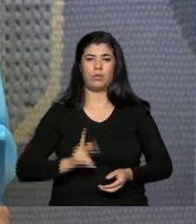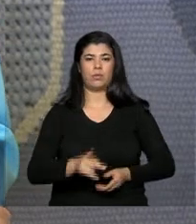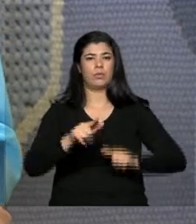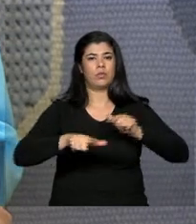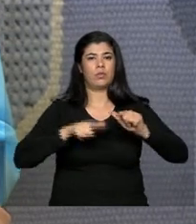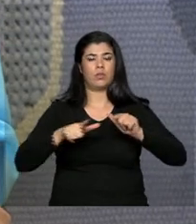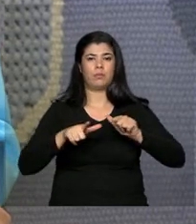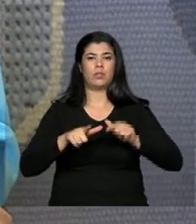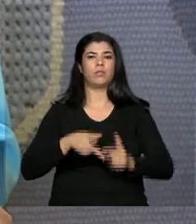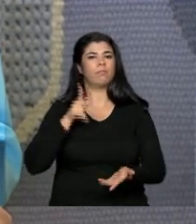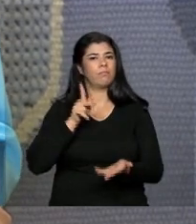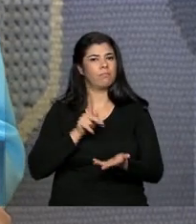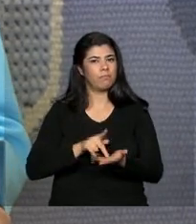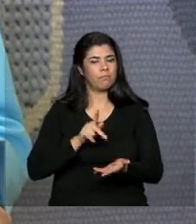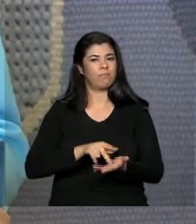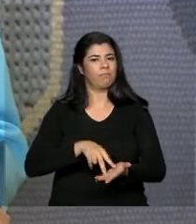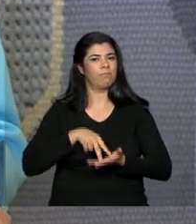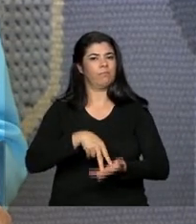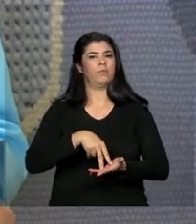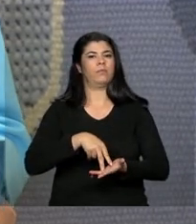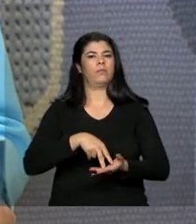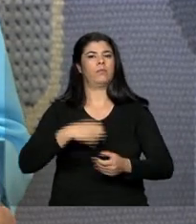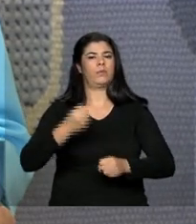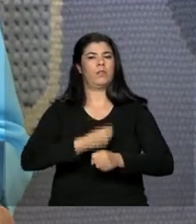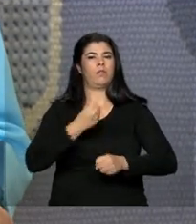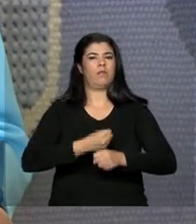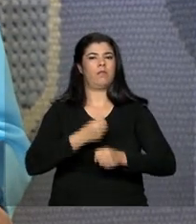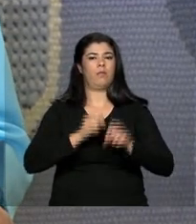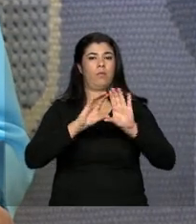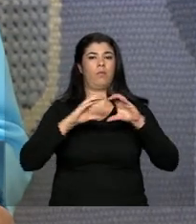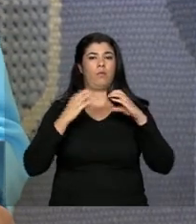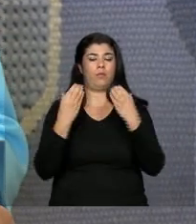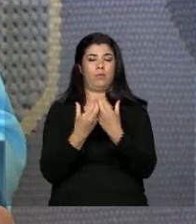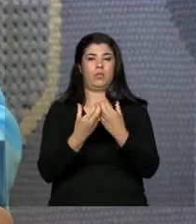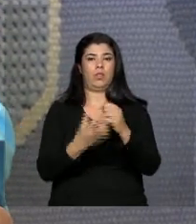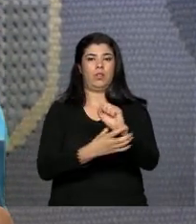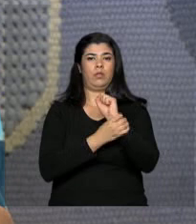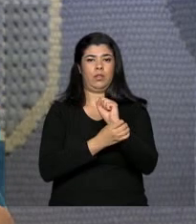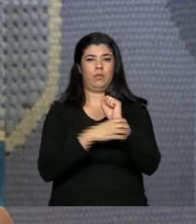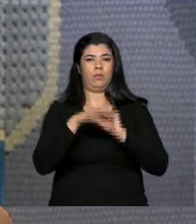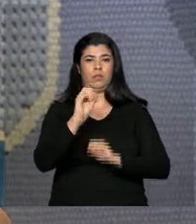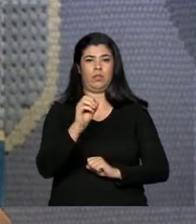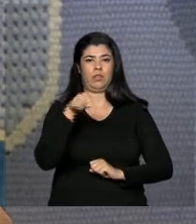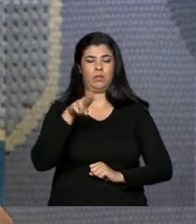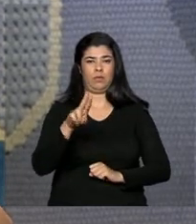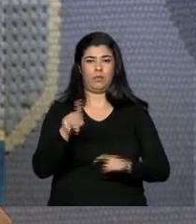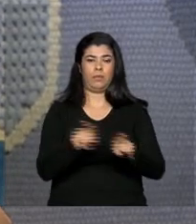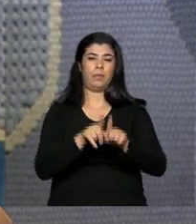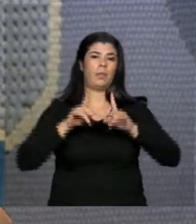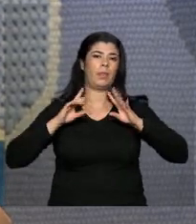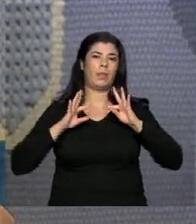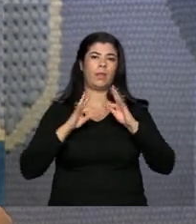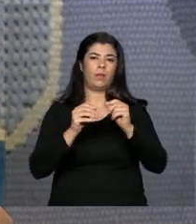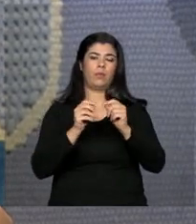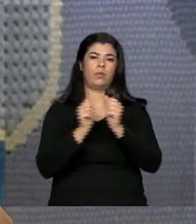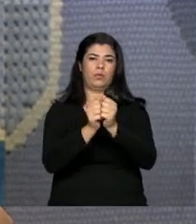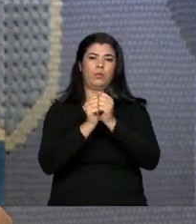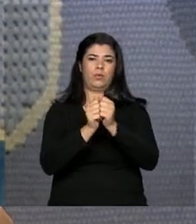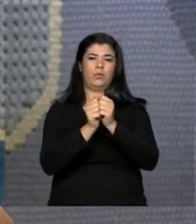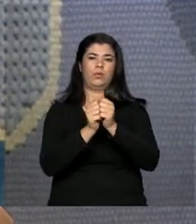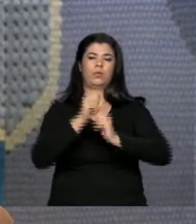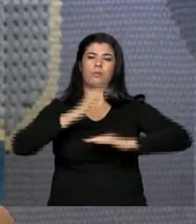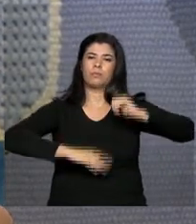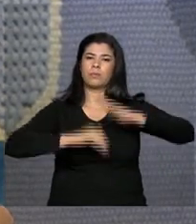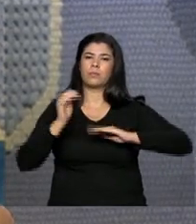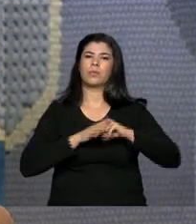trabalhando firmes para a reforma do Conselho de Segurança da ONU e em todas as cooperações